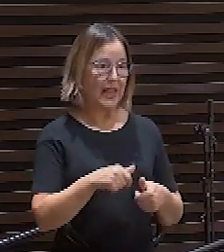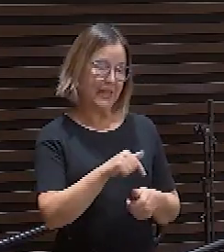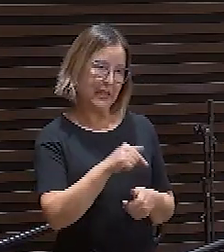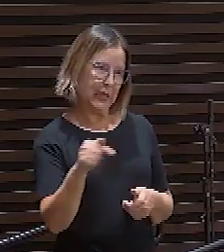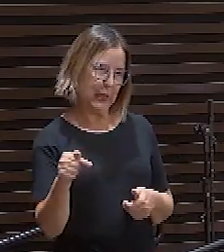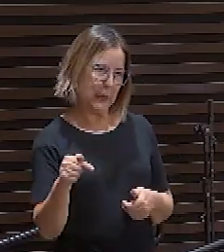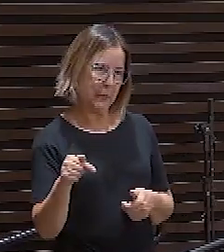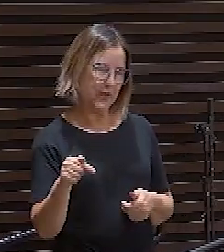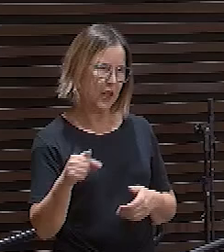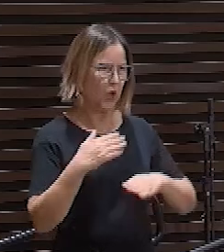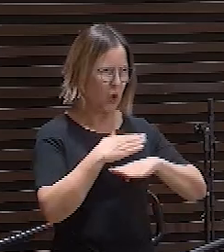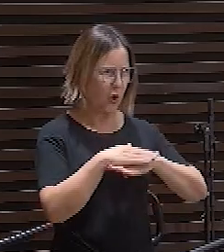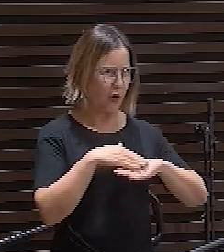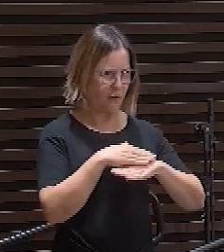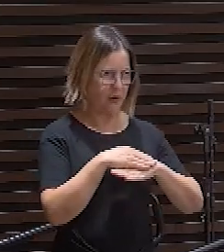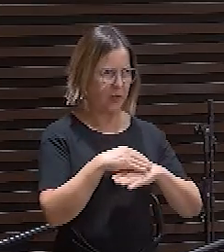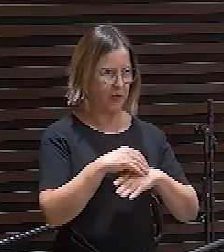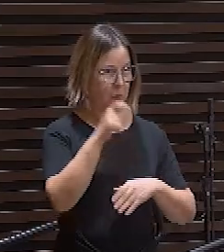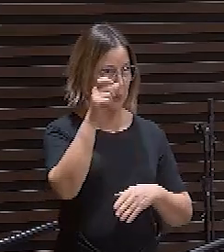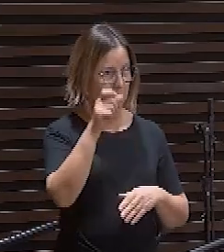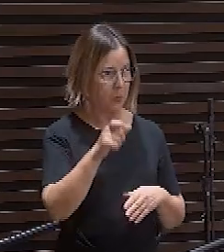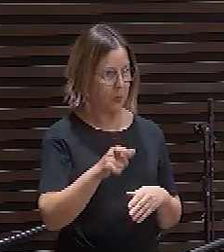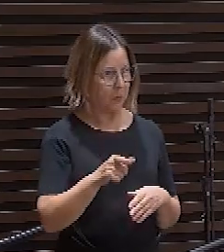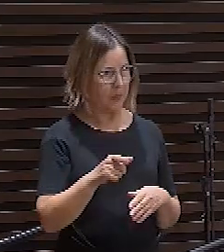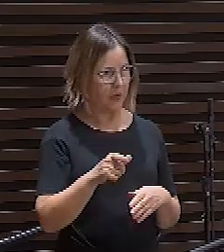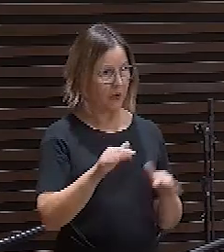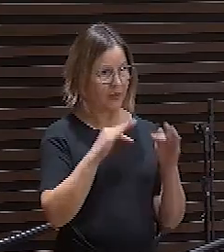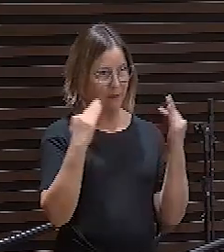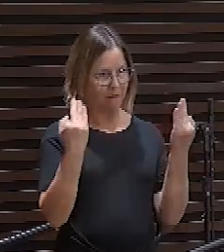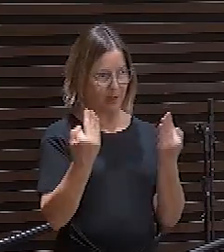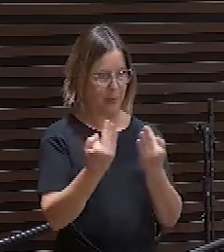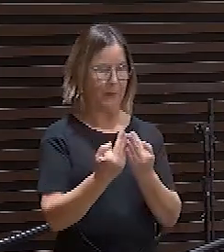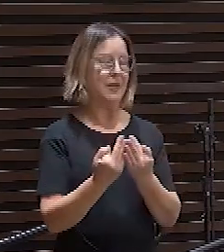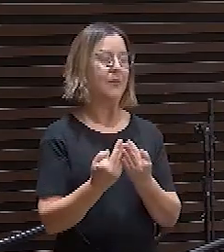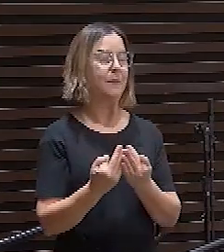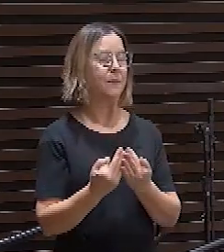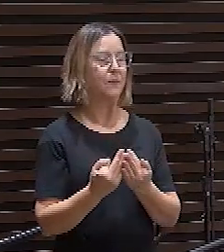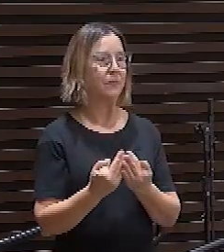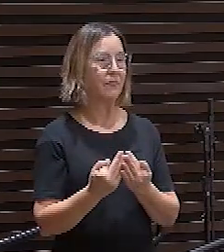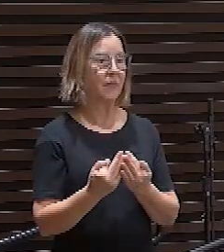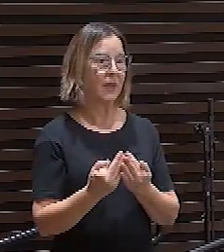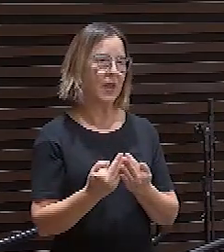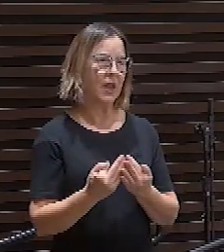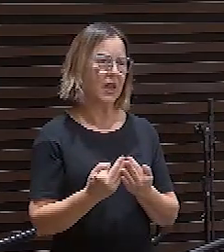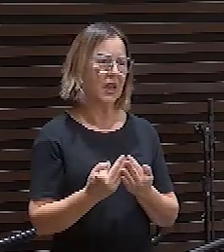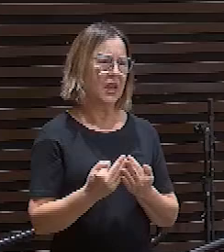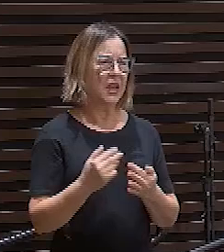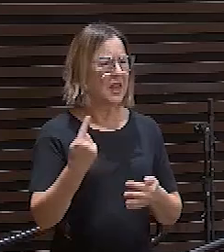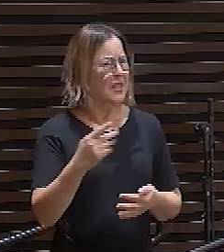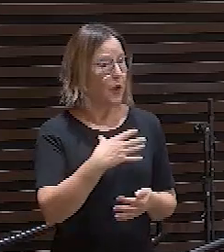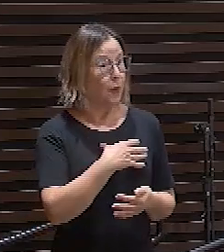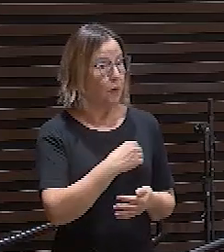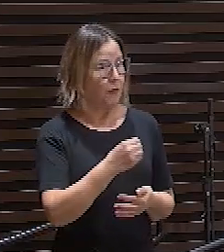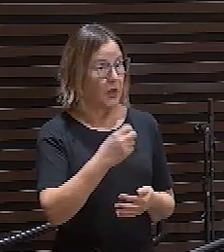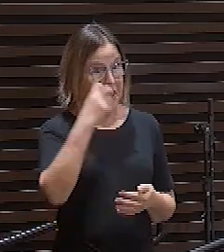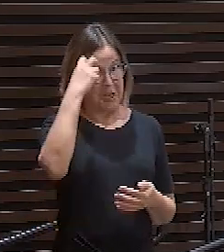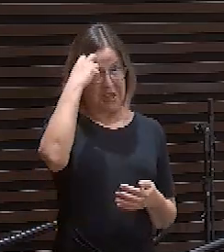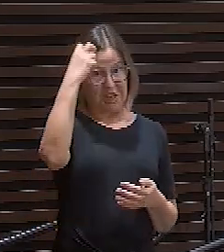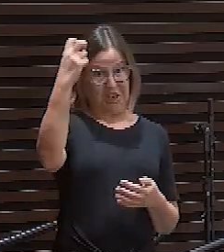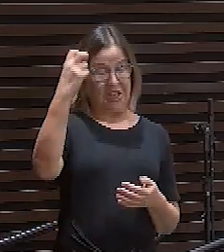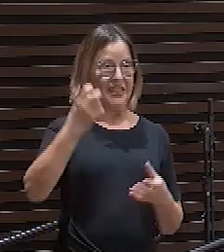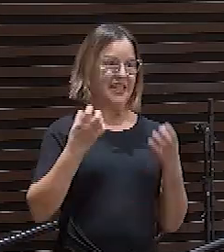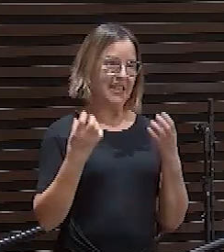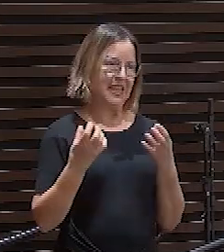com um parente nosso que está aí, e um menino da família muito inteligente,